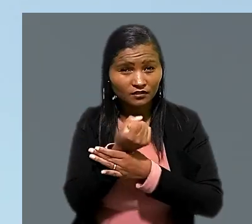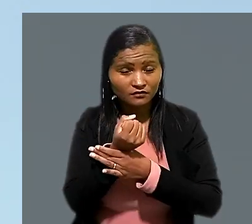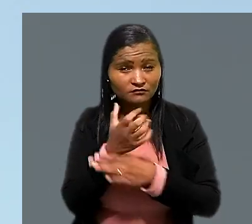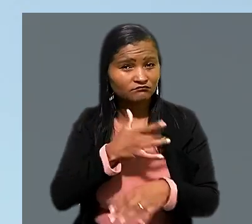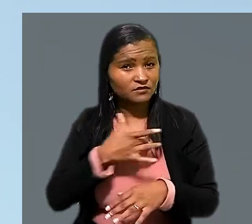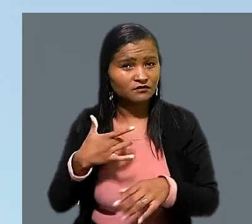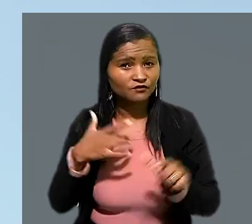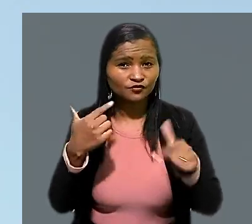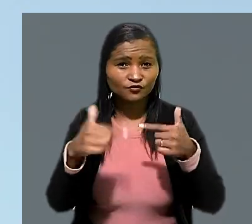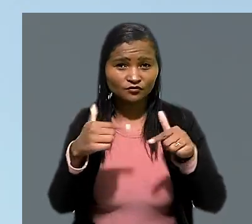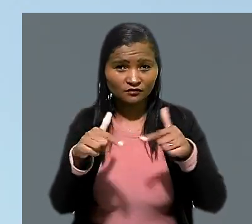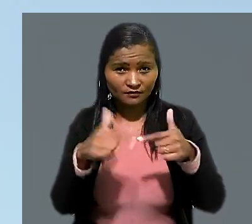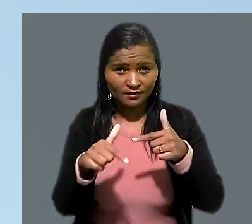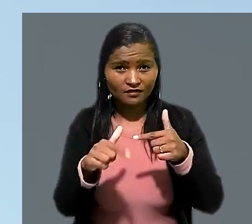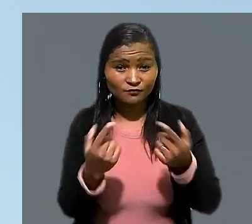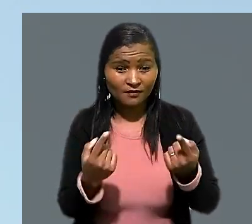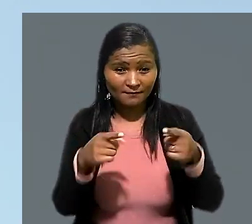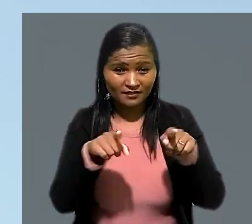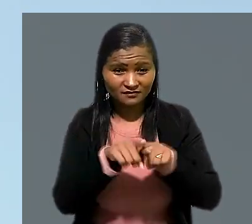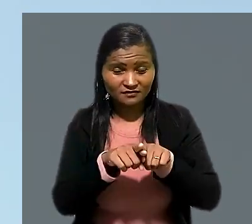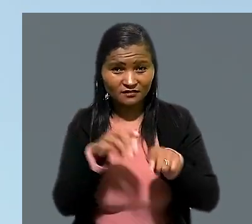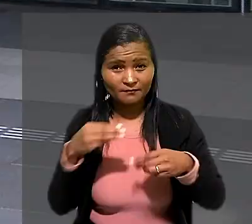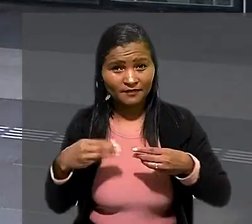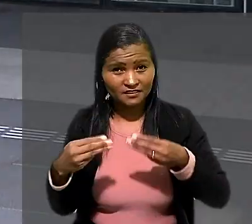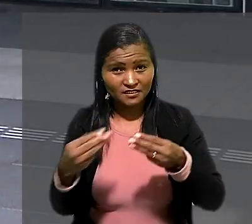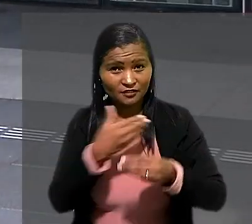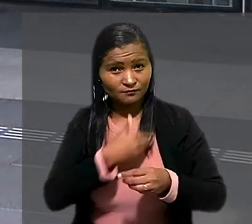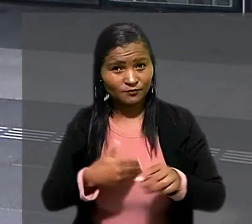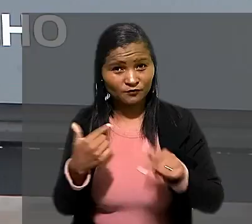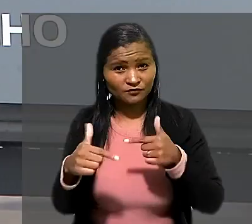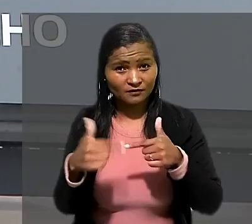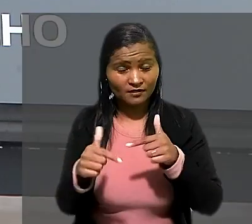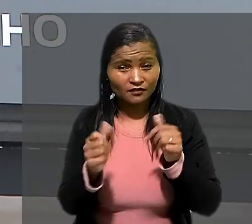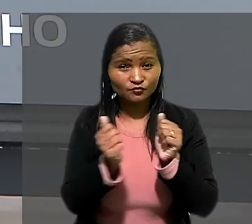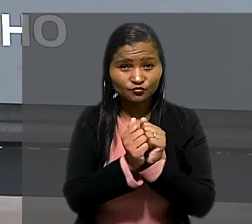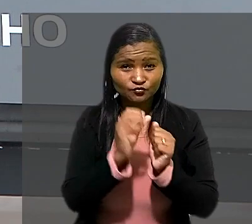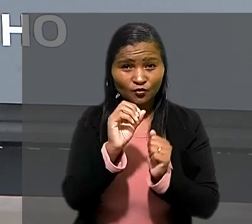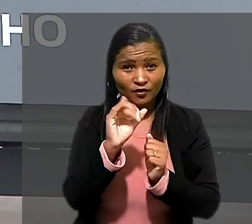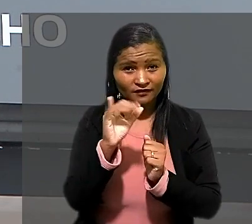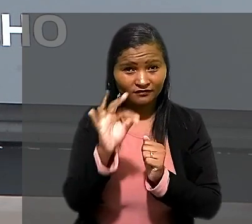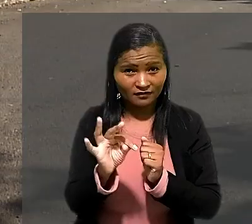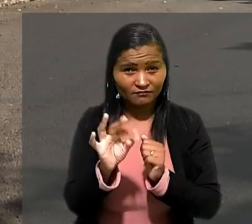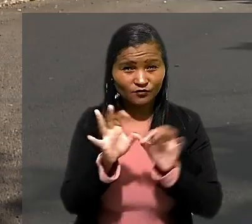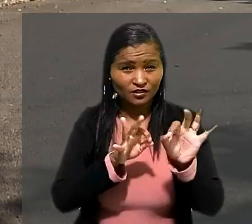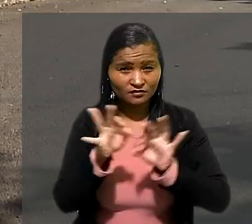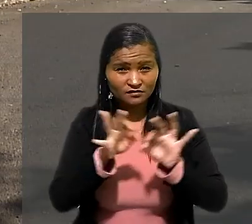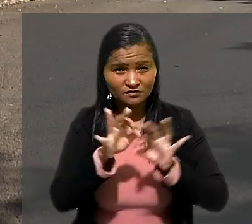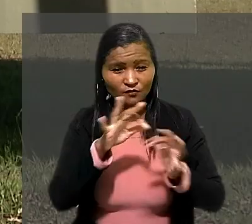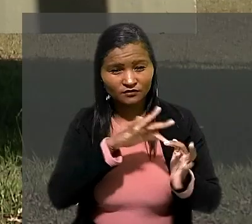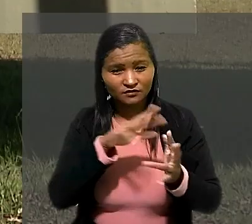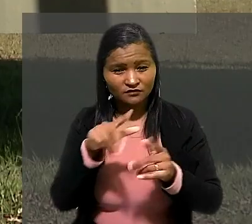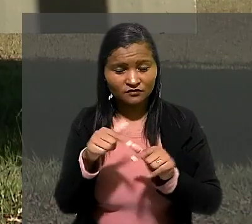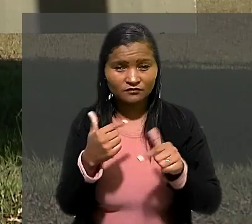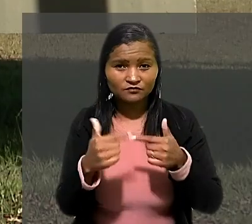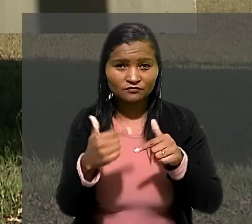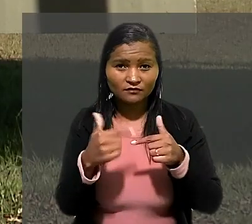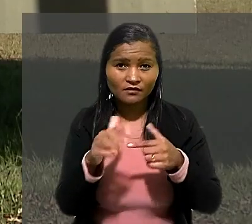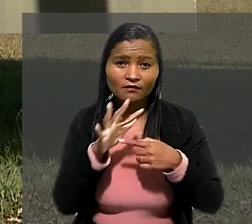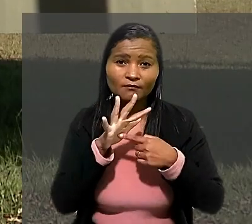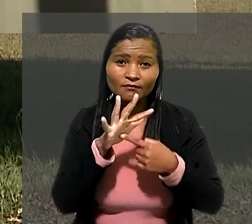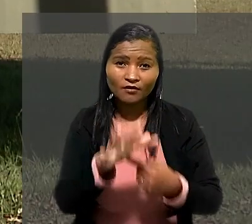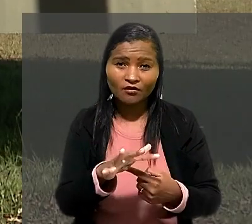Dados do Observatório de Segurança e Saúde no Trabalho, uma parceria do Ministério Público do Trabalho e a OIT, a